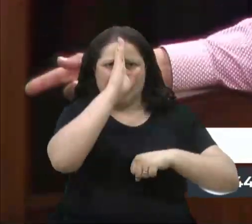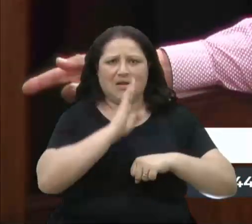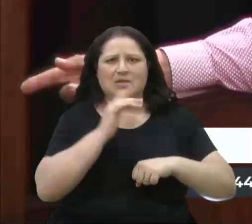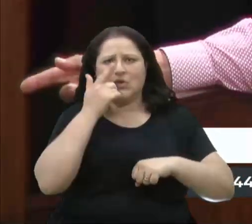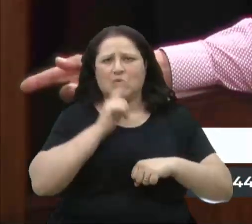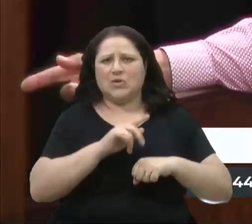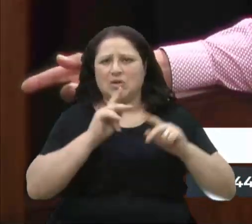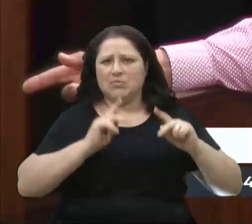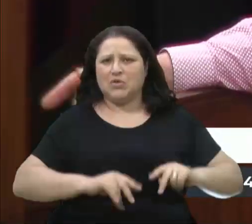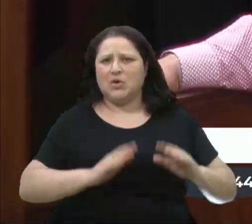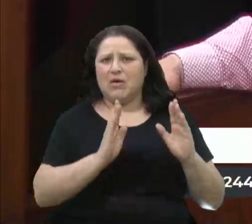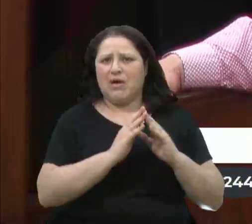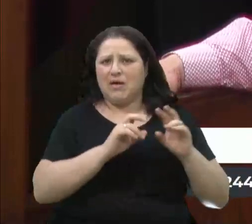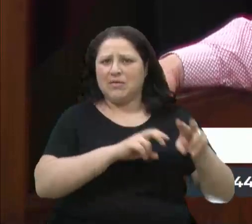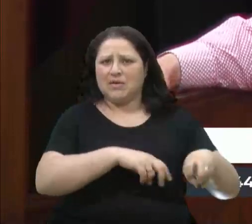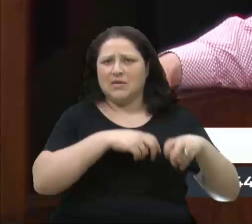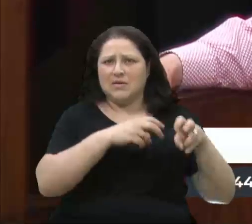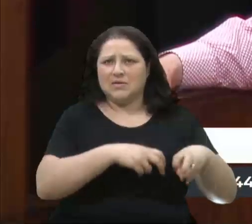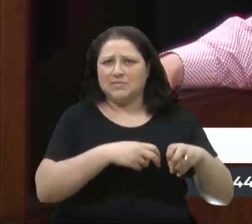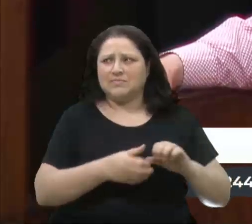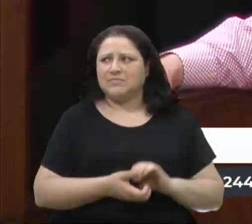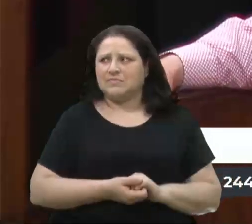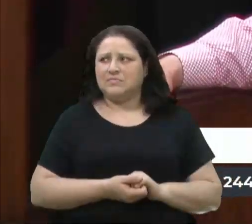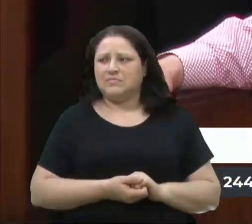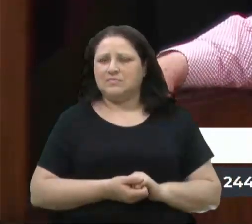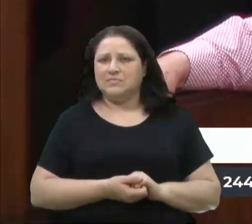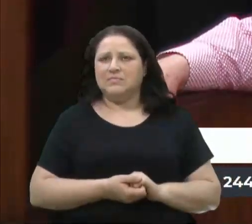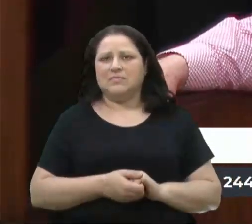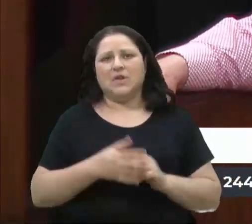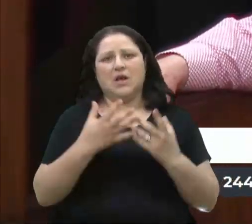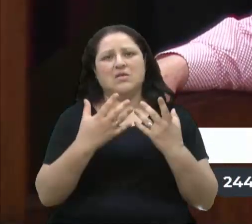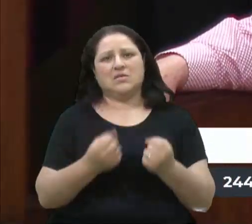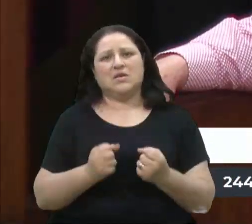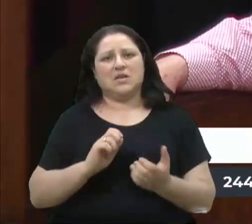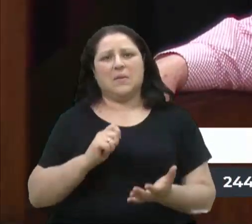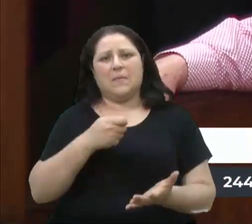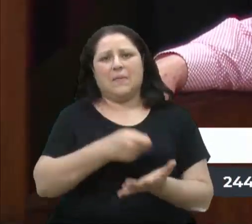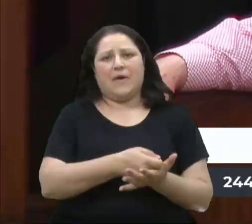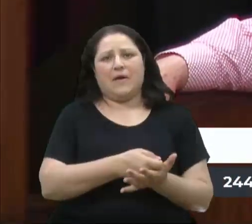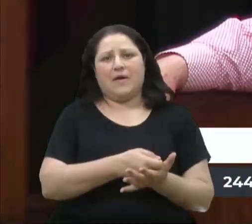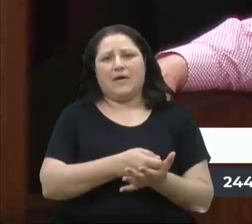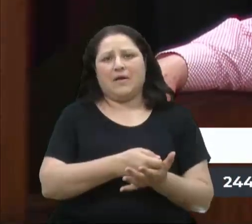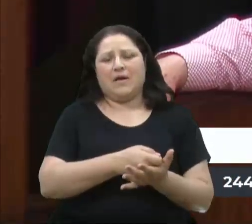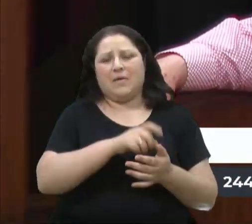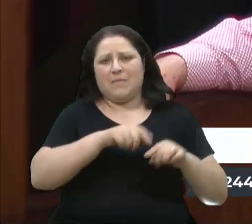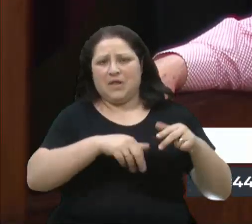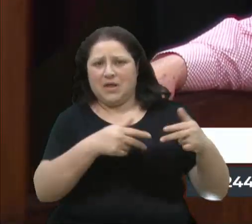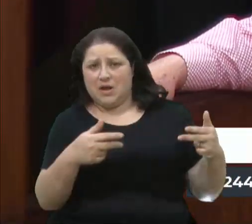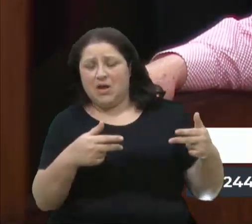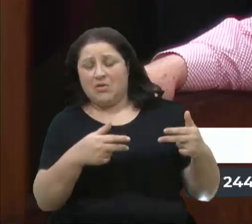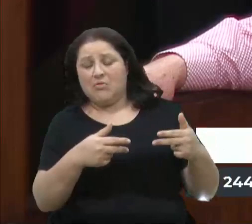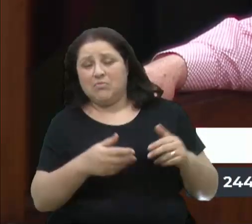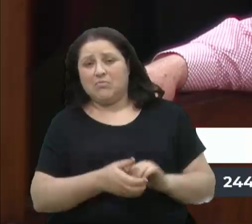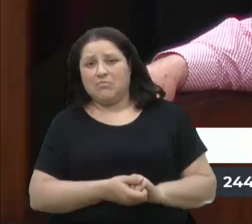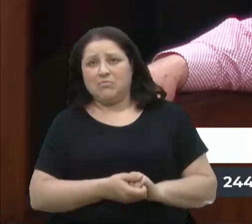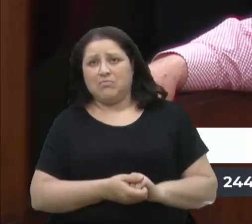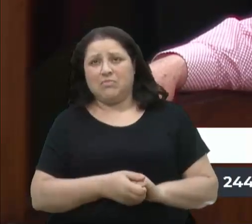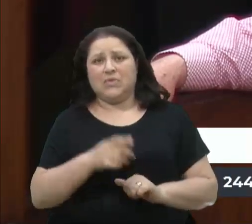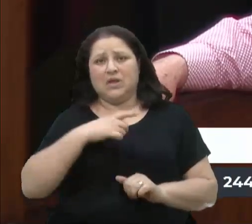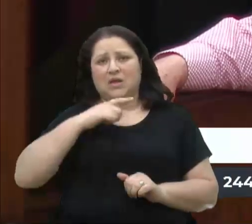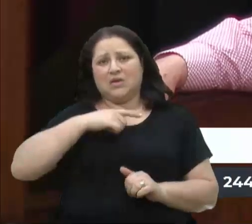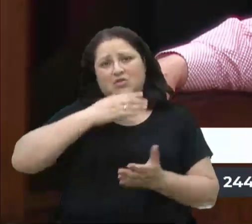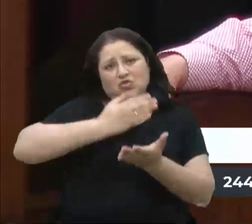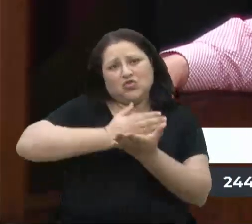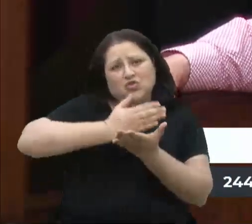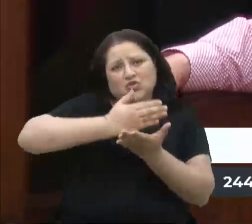os agricultores, vereador Lucas, se propõem a pagar o material diluído na conta.